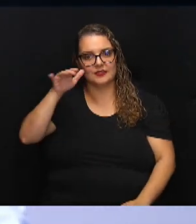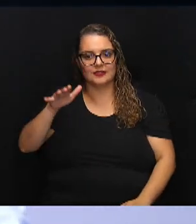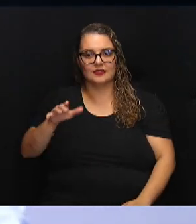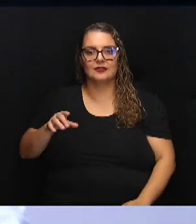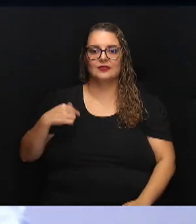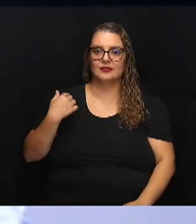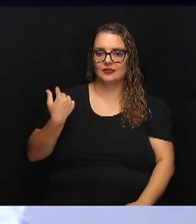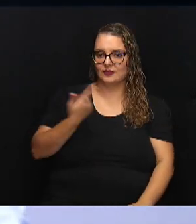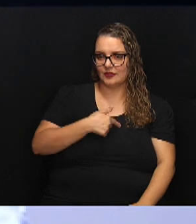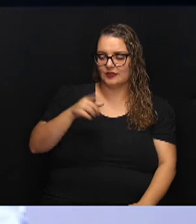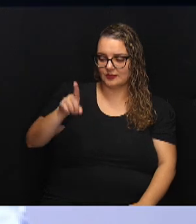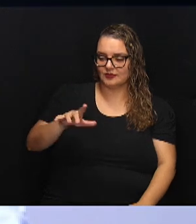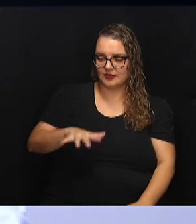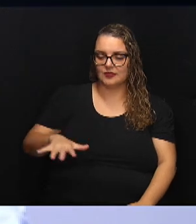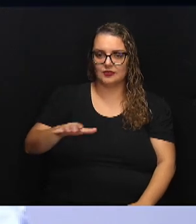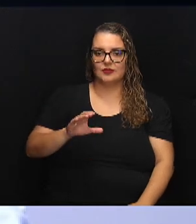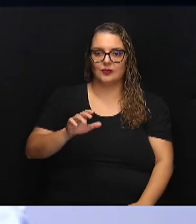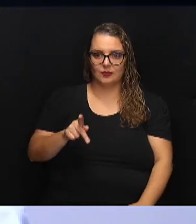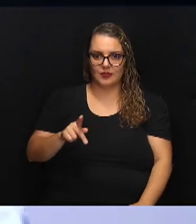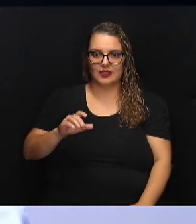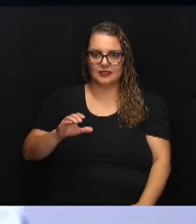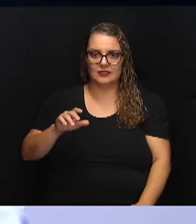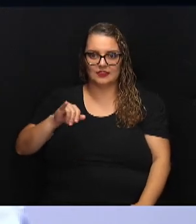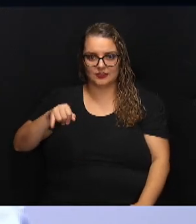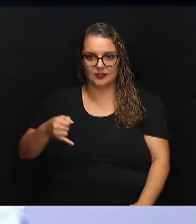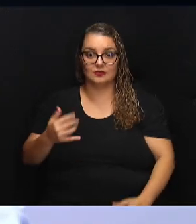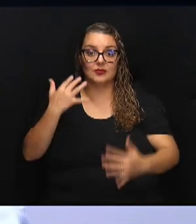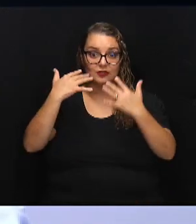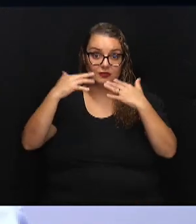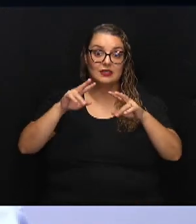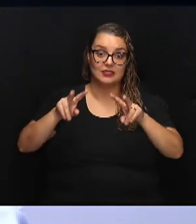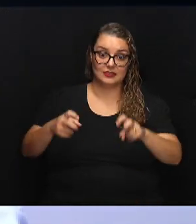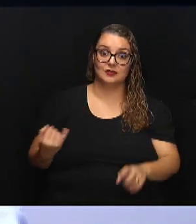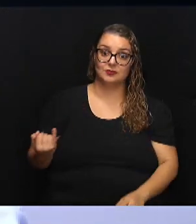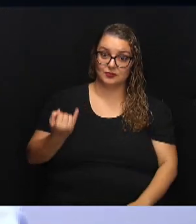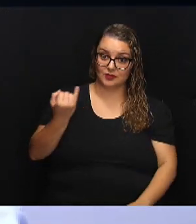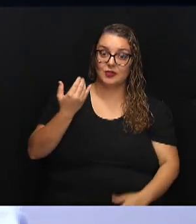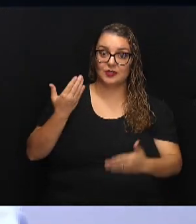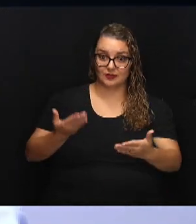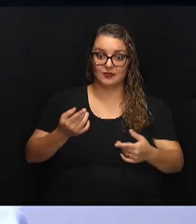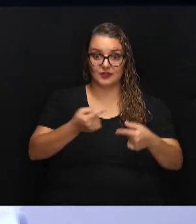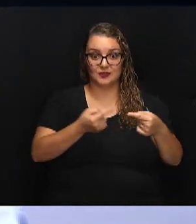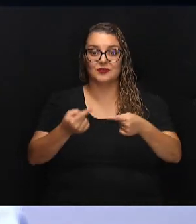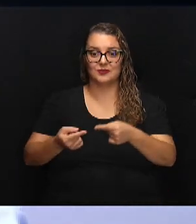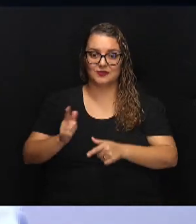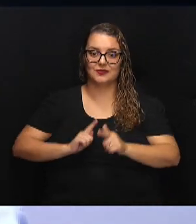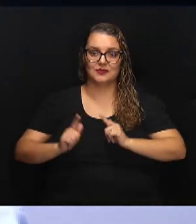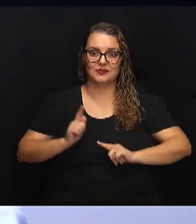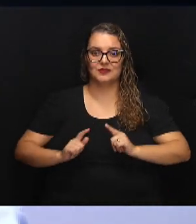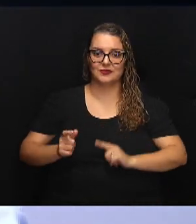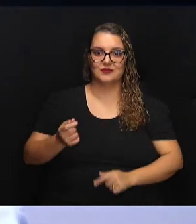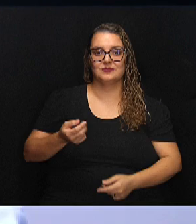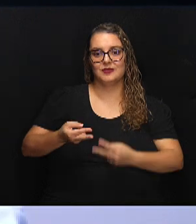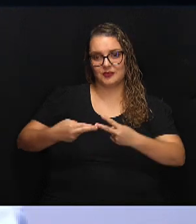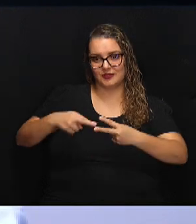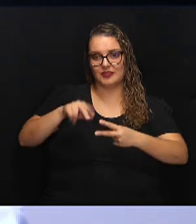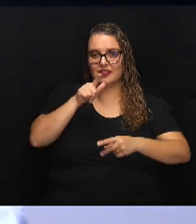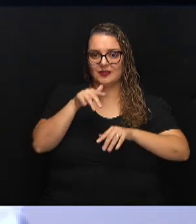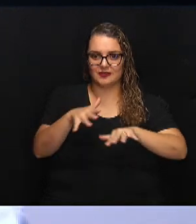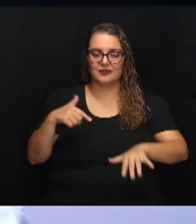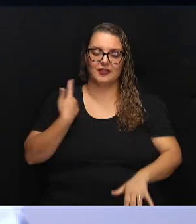da agência, dos comitês PCJ, pelo interesse nesse tema aí tão importante para a discussão da gestão dos recursos hídricos aqui na nossa